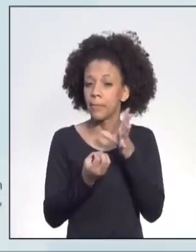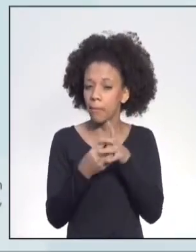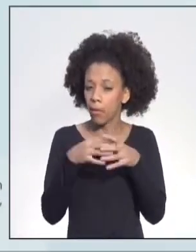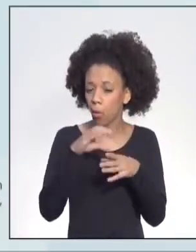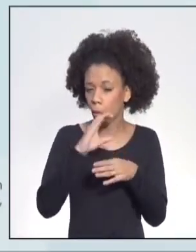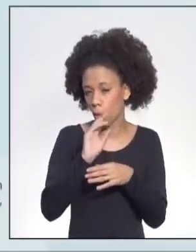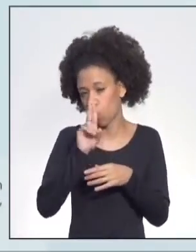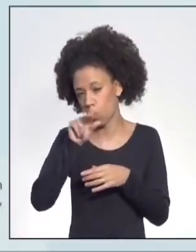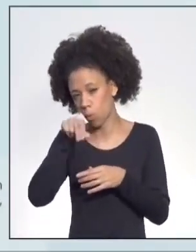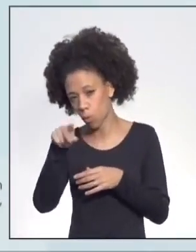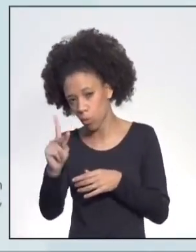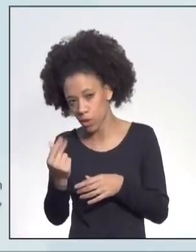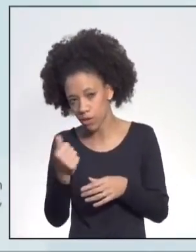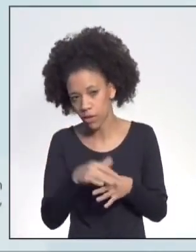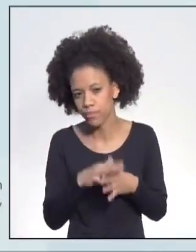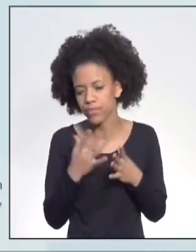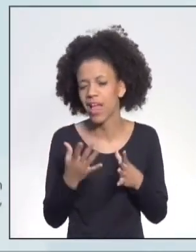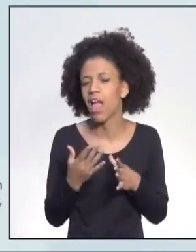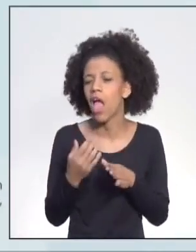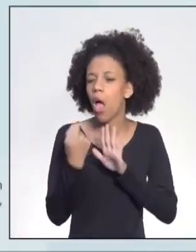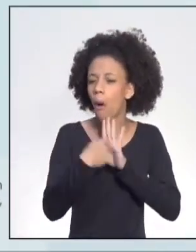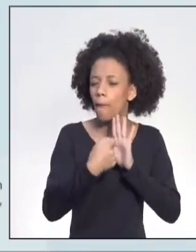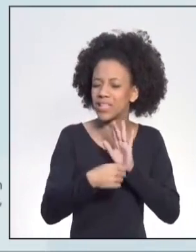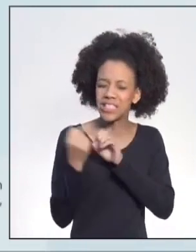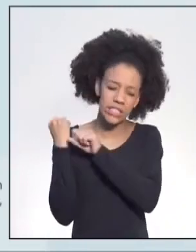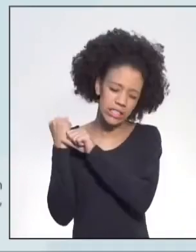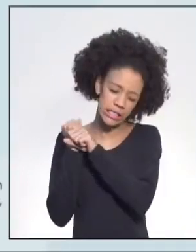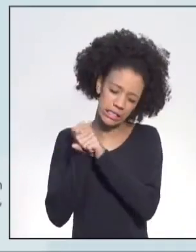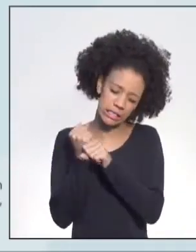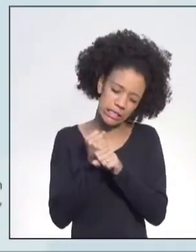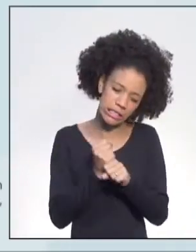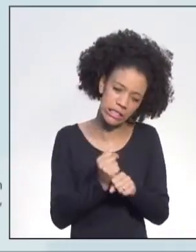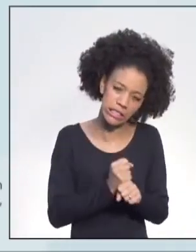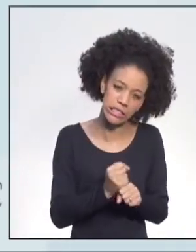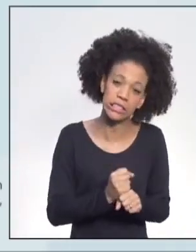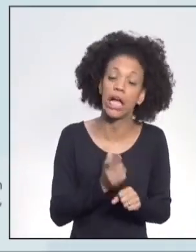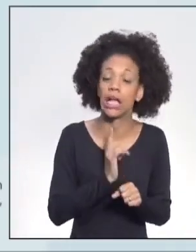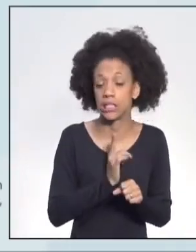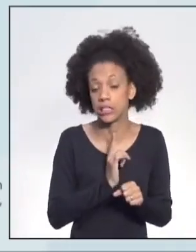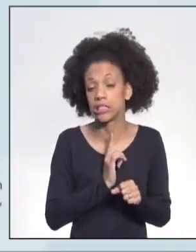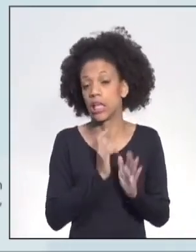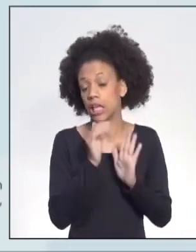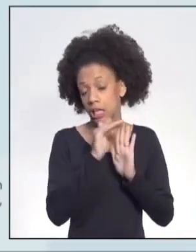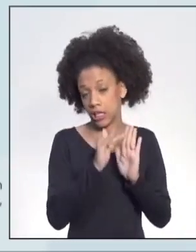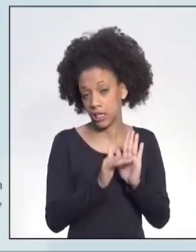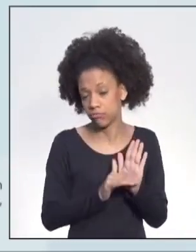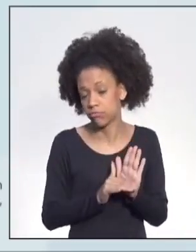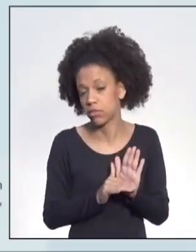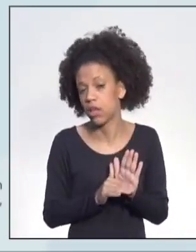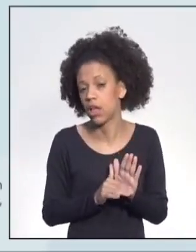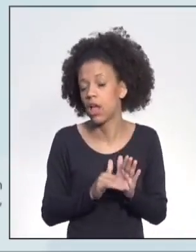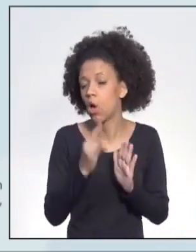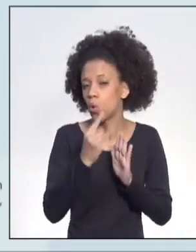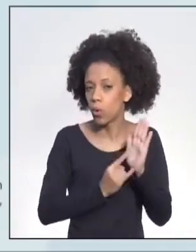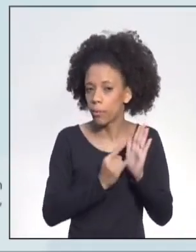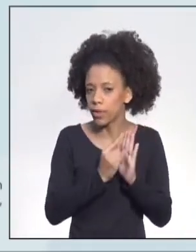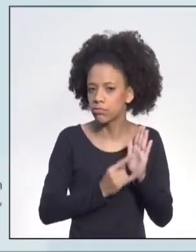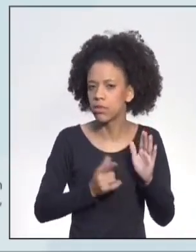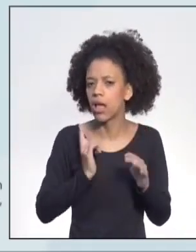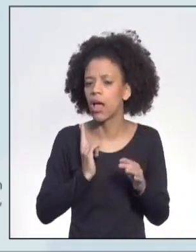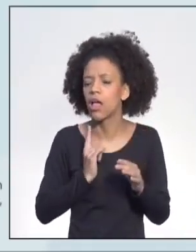cuneiforme é uma das mais antigas que temos registros. Servia para registros